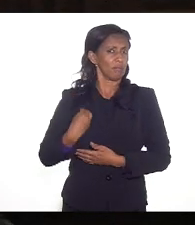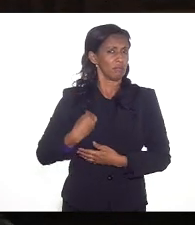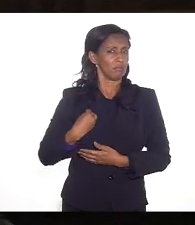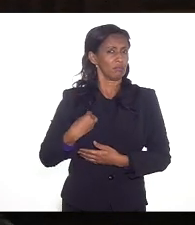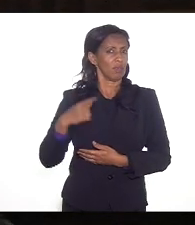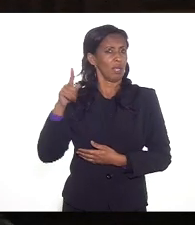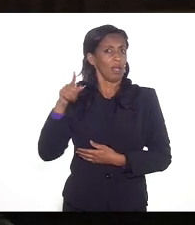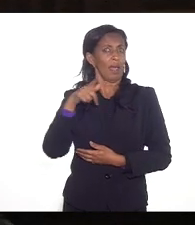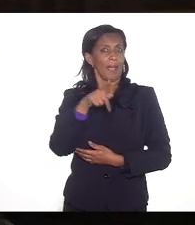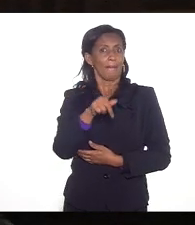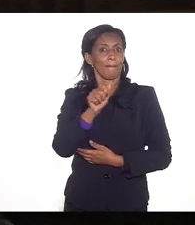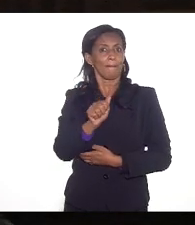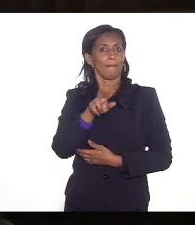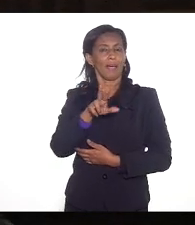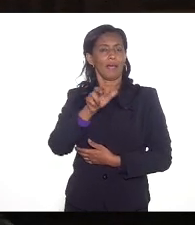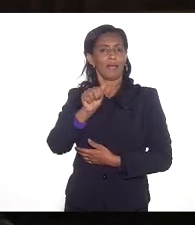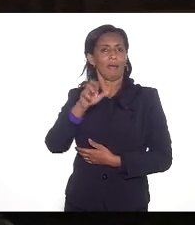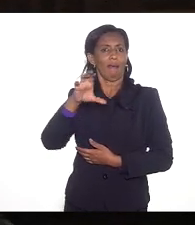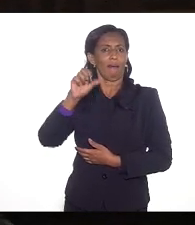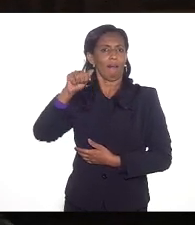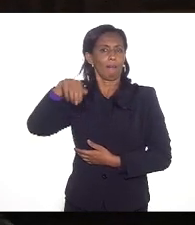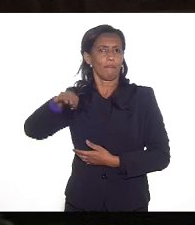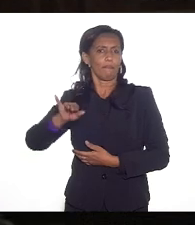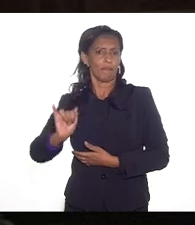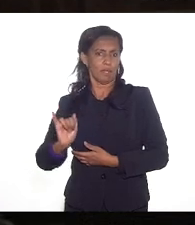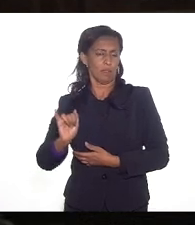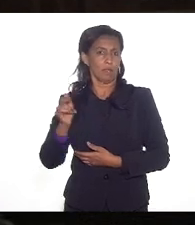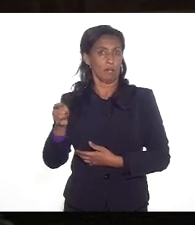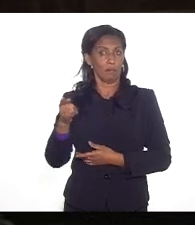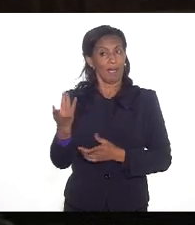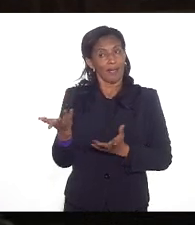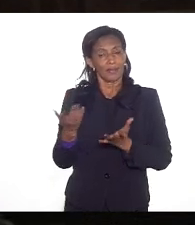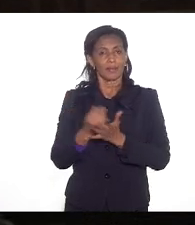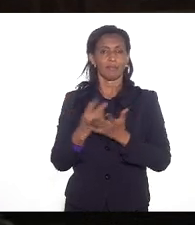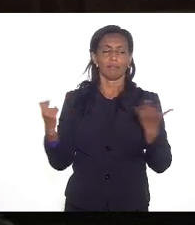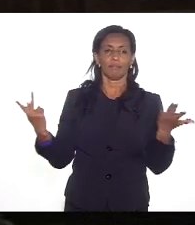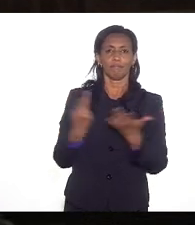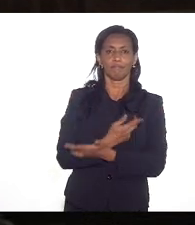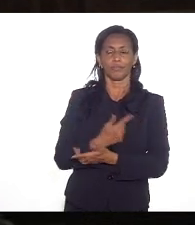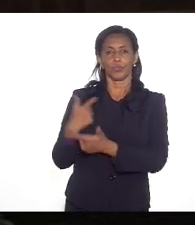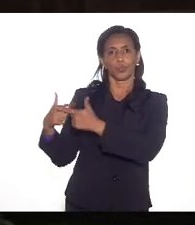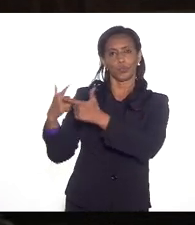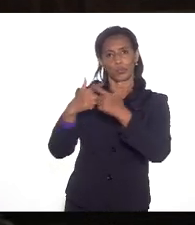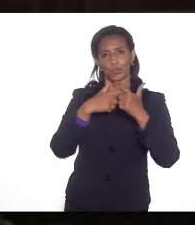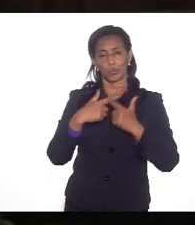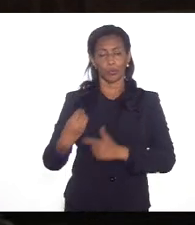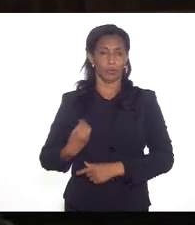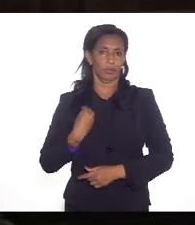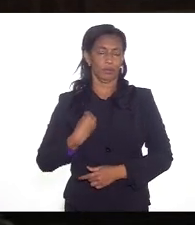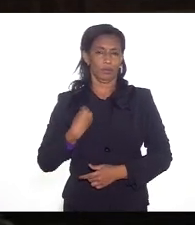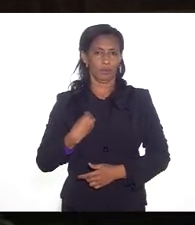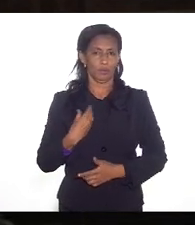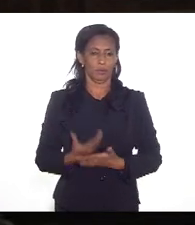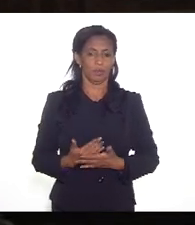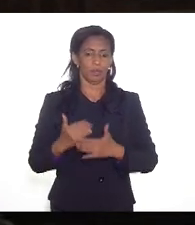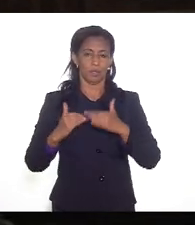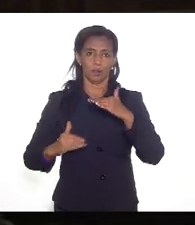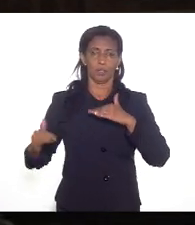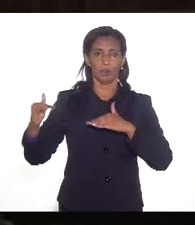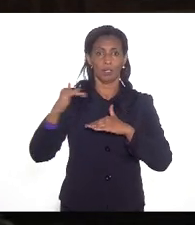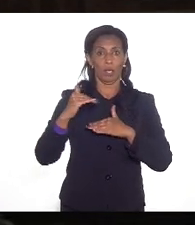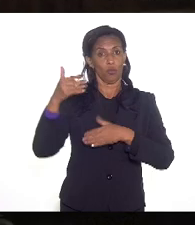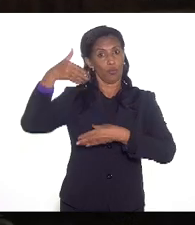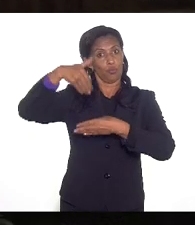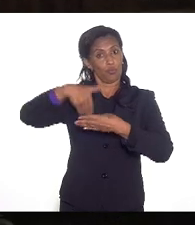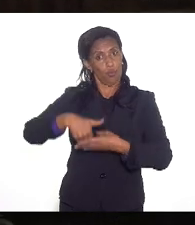no município de Paracambi as contradições e controversas da vida EA soberania